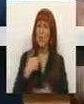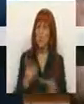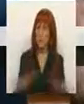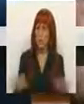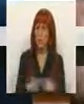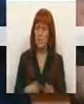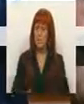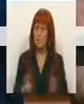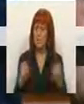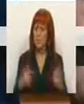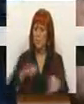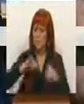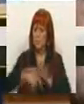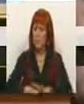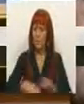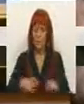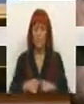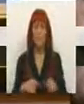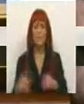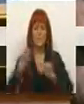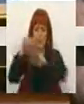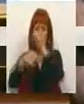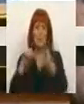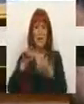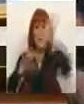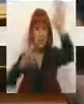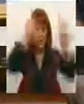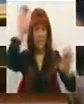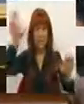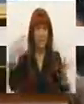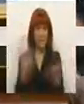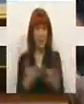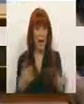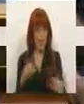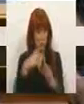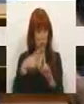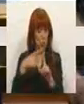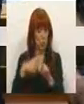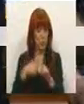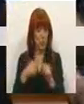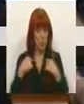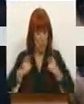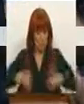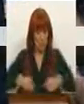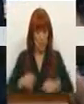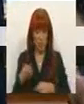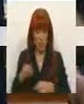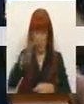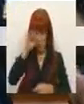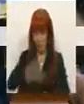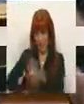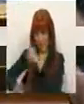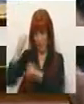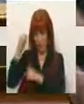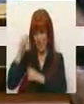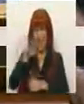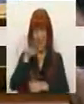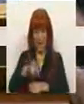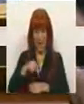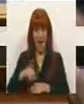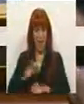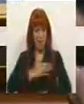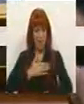estamos apostados em aprofundar o movimento descentralizador que, com sucesso, iniciámos no anterior Governo. E se essa